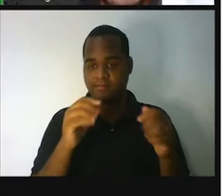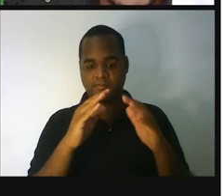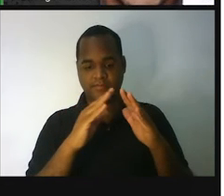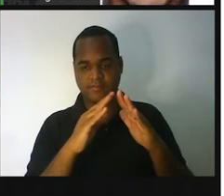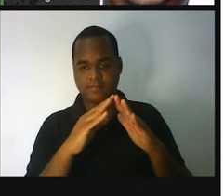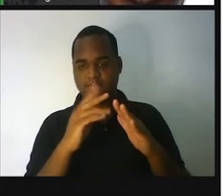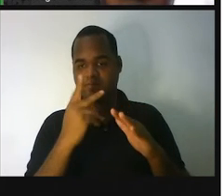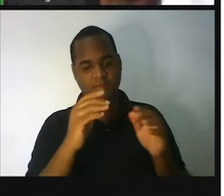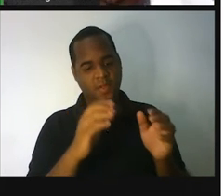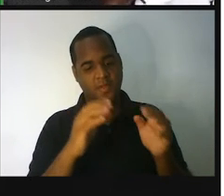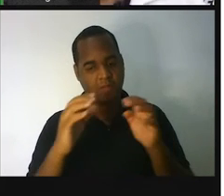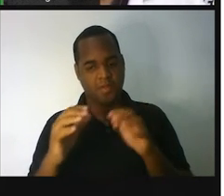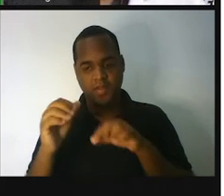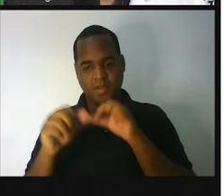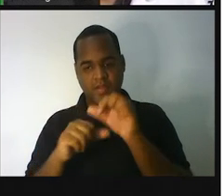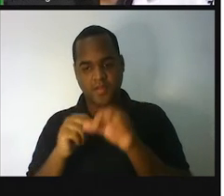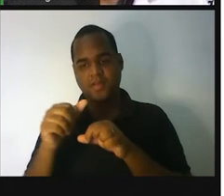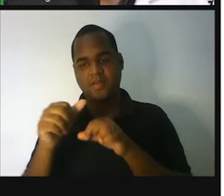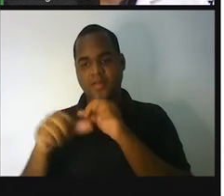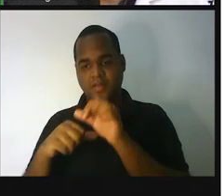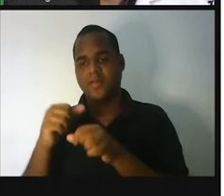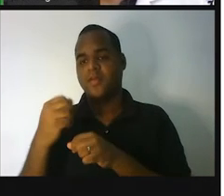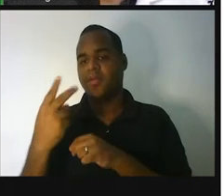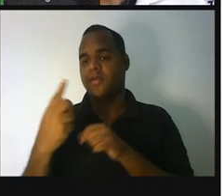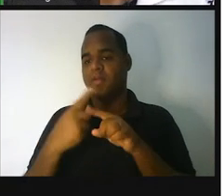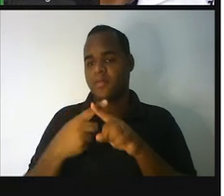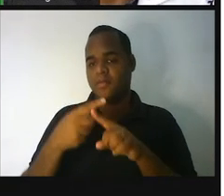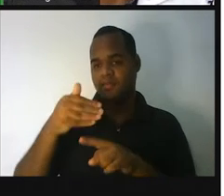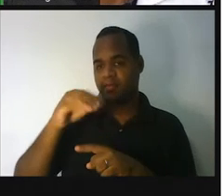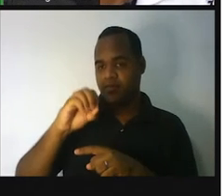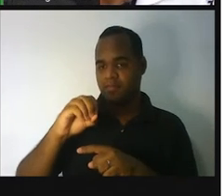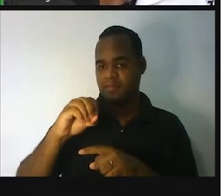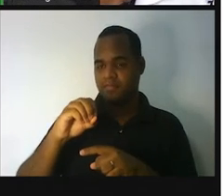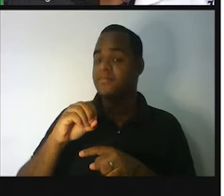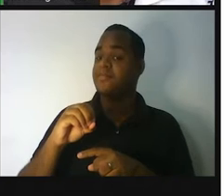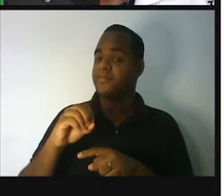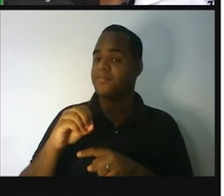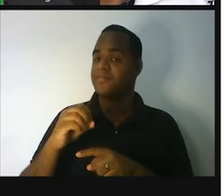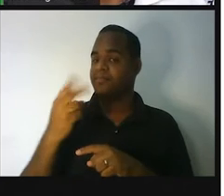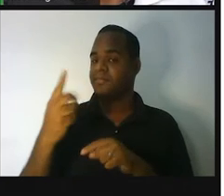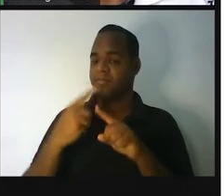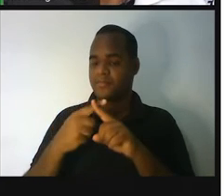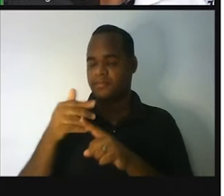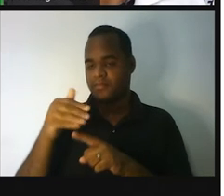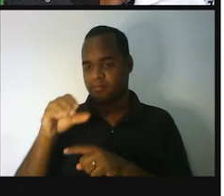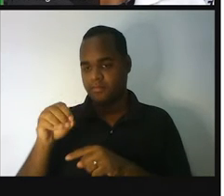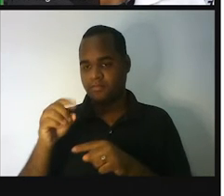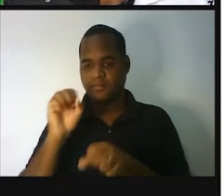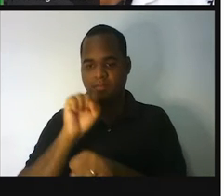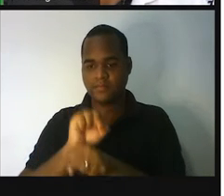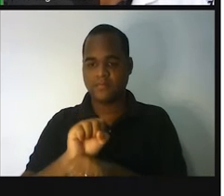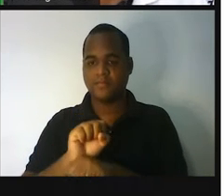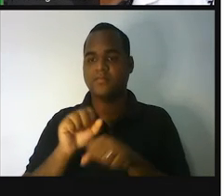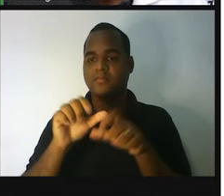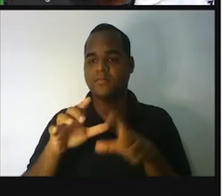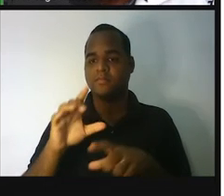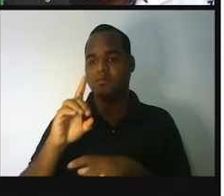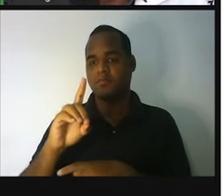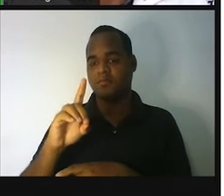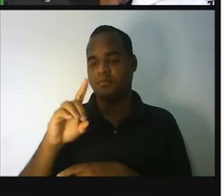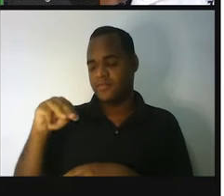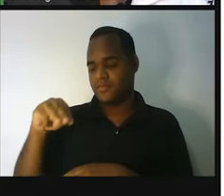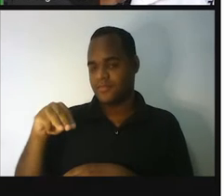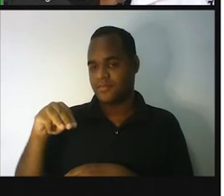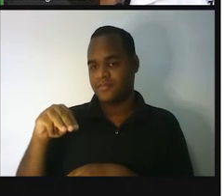direita as duas da frente aí você vai parar nos The Sims 2